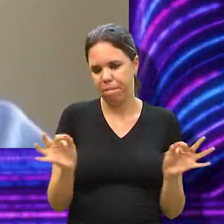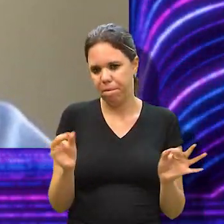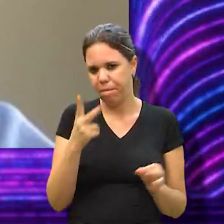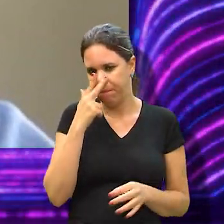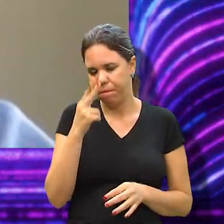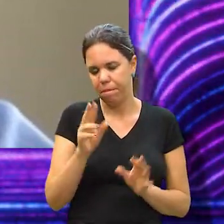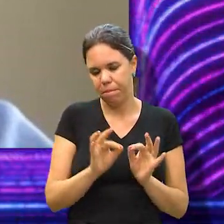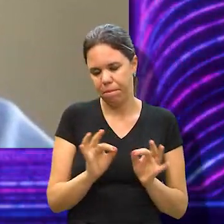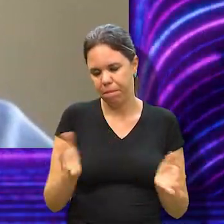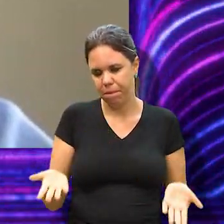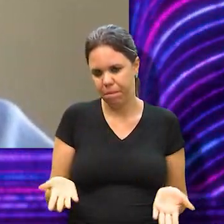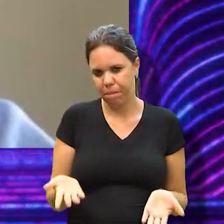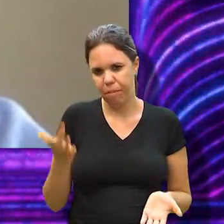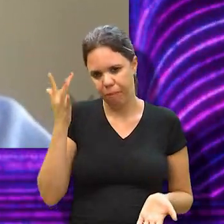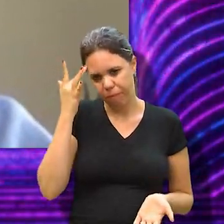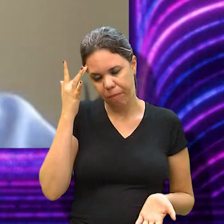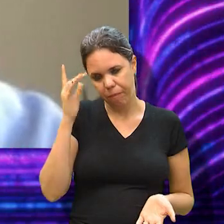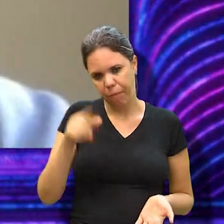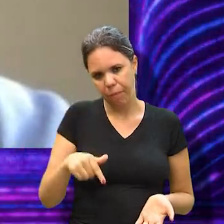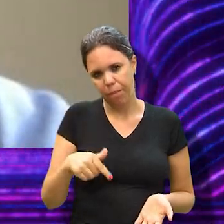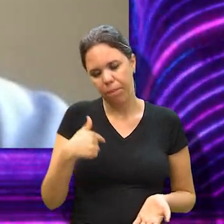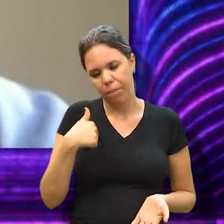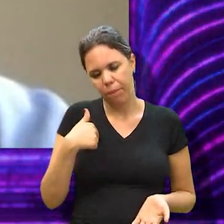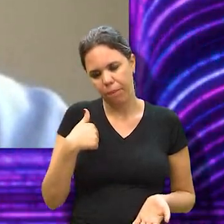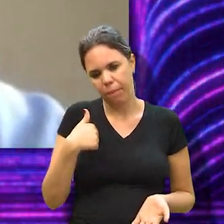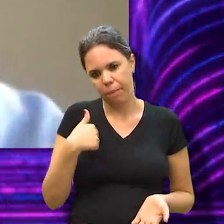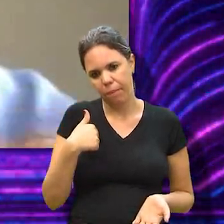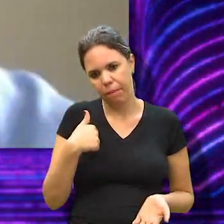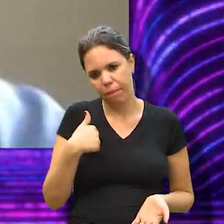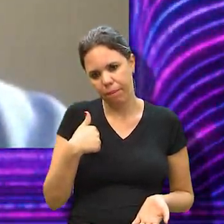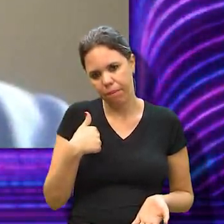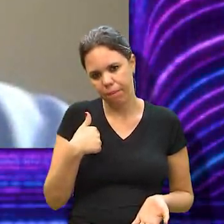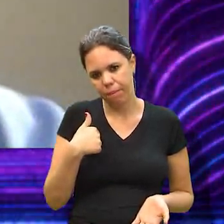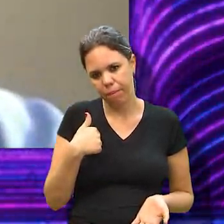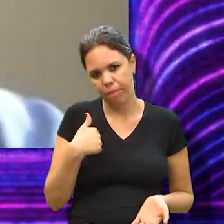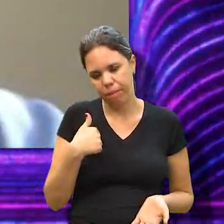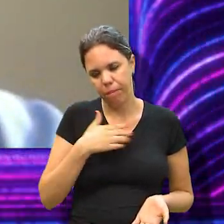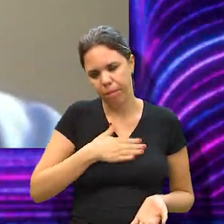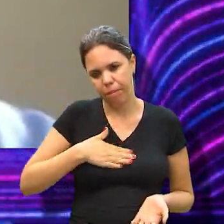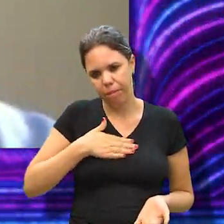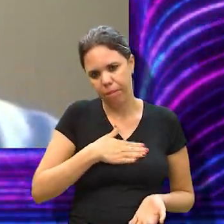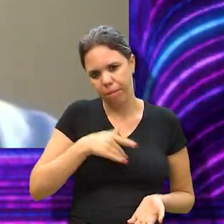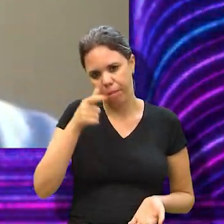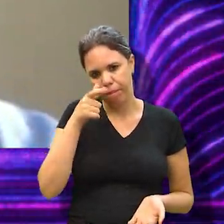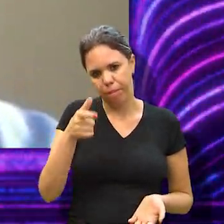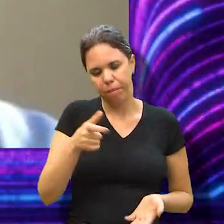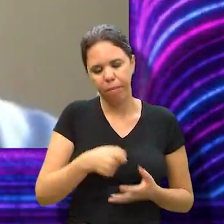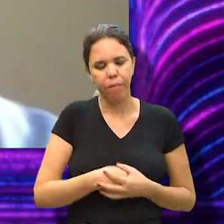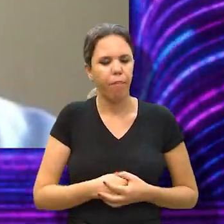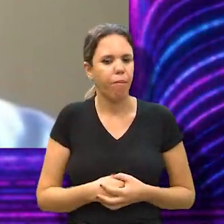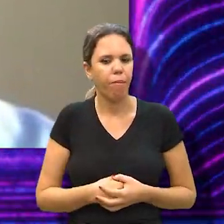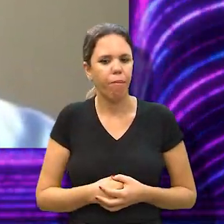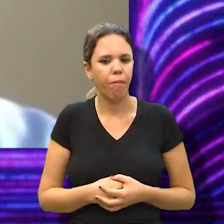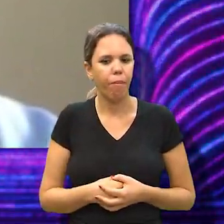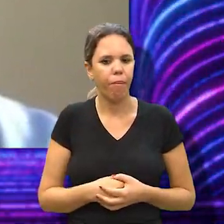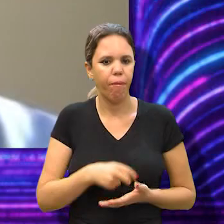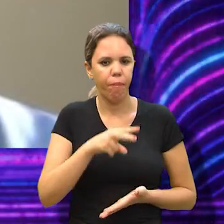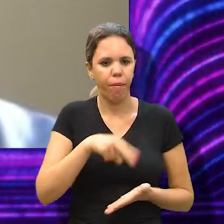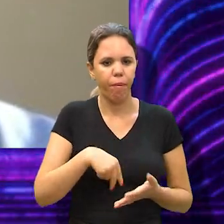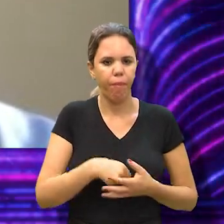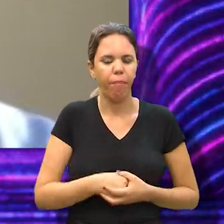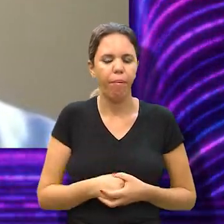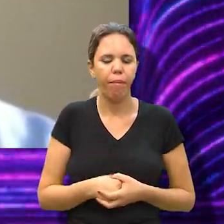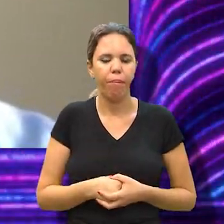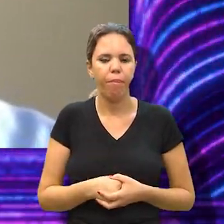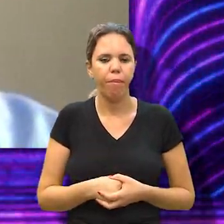é simples. Eu acho assim, eu um pouco, sabe, Michel, eu vou com o que eu gosto de ver, com o que eu gosto